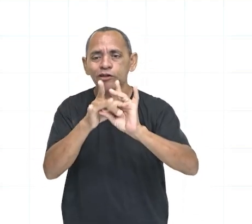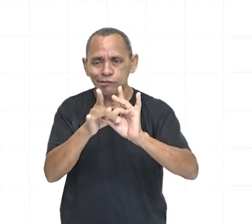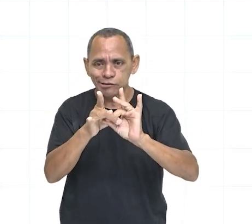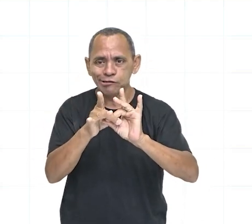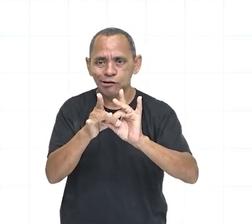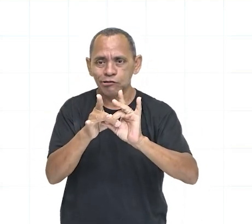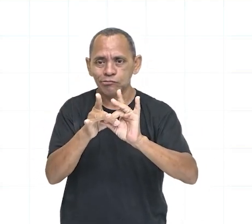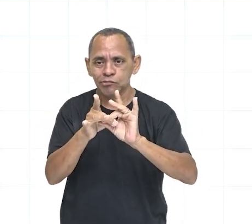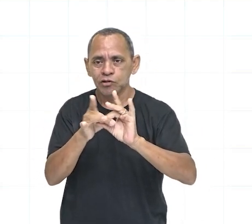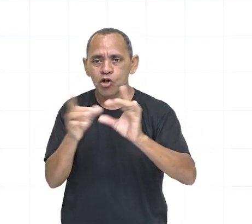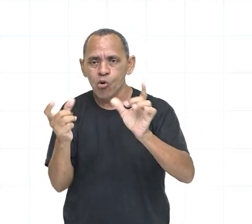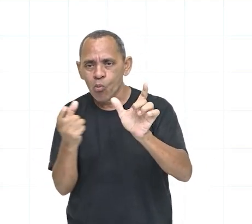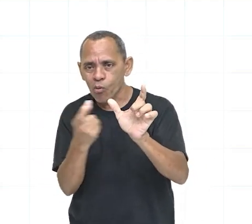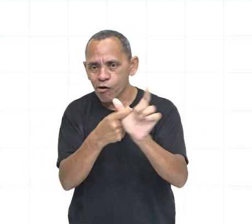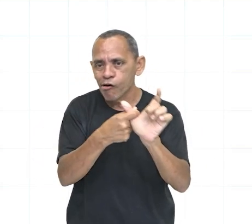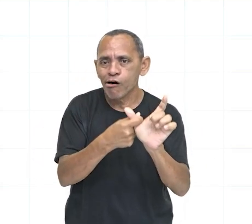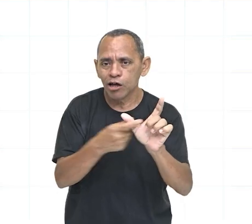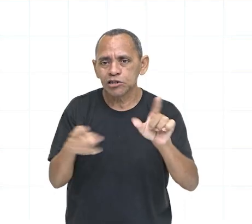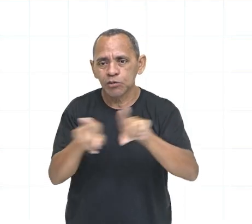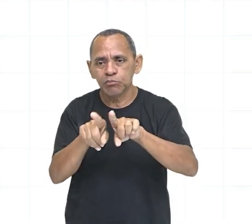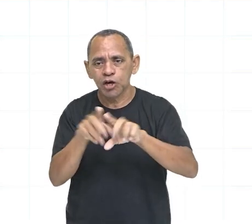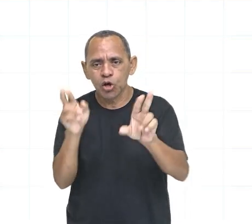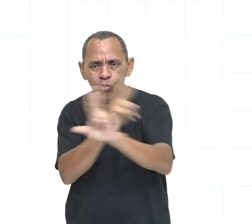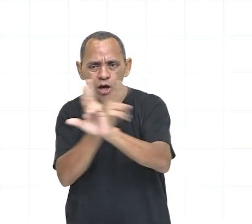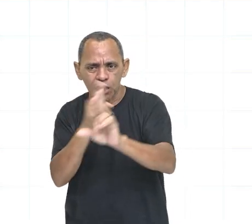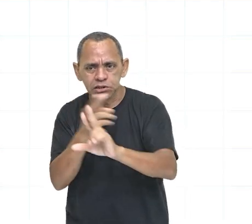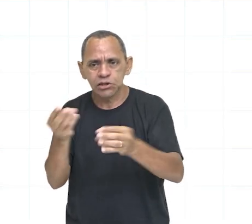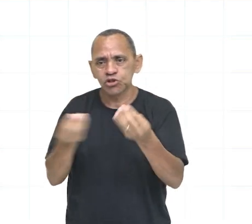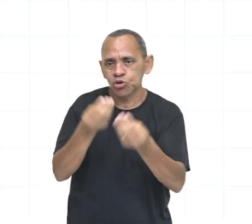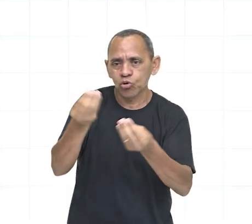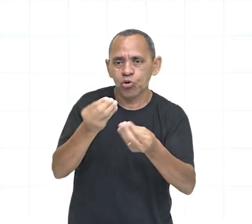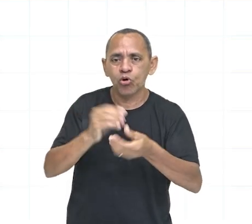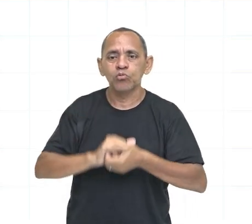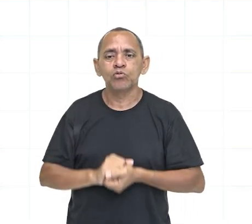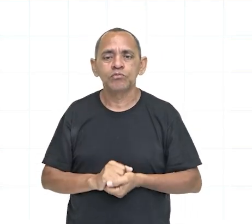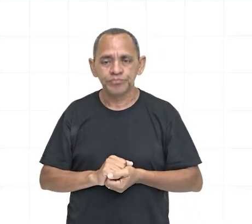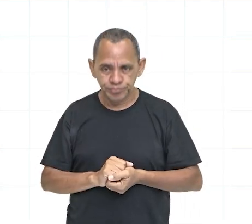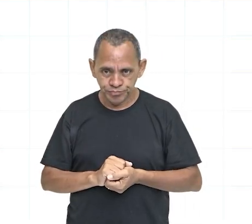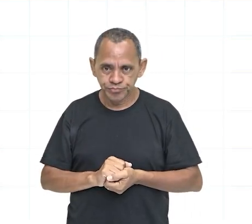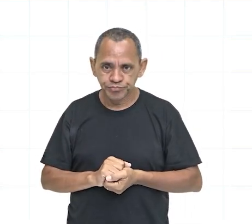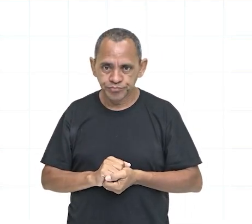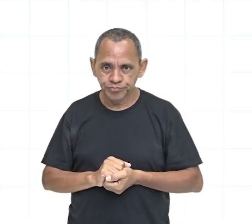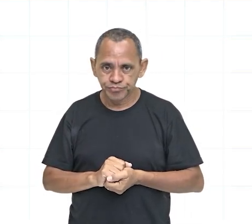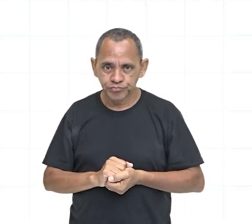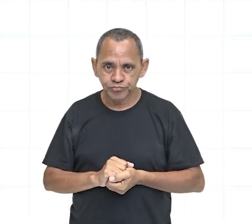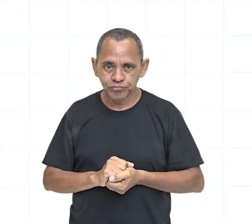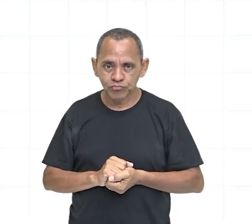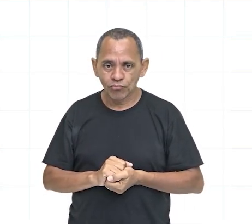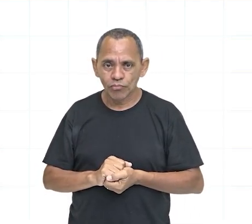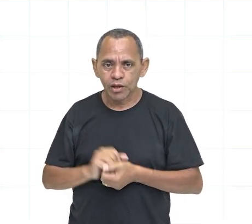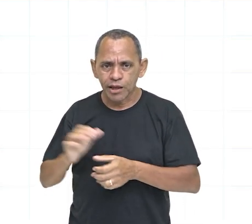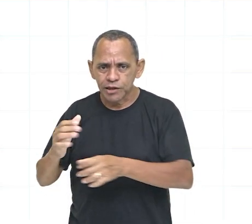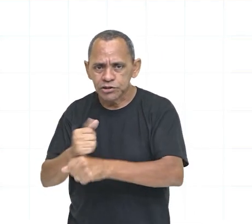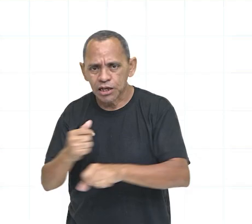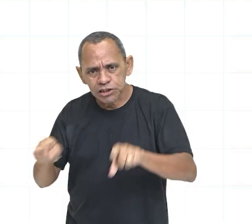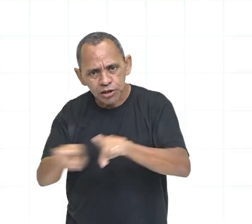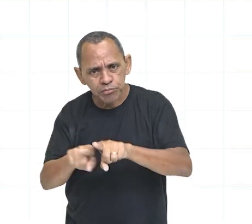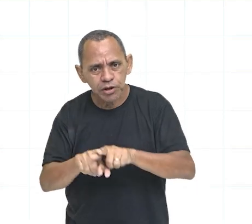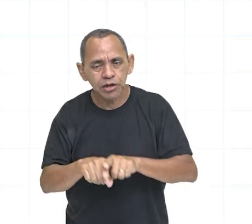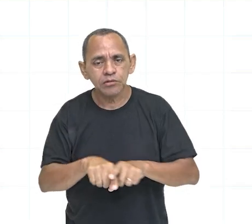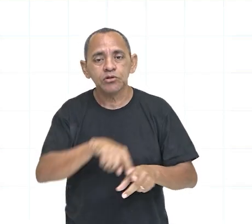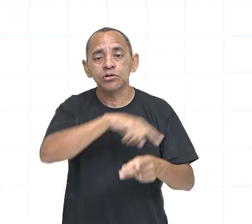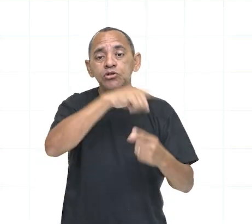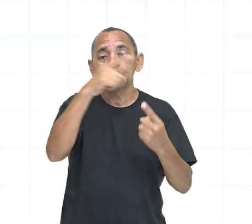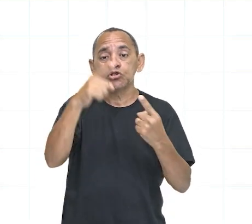Uma relação de condição e consequência, condição e resultado. E a condicional do tipo 2 tem o